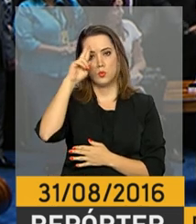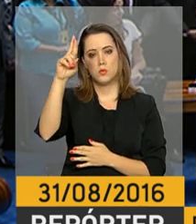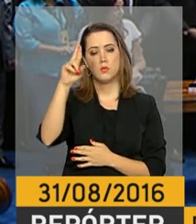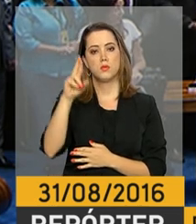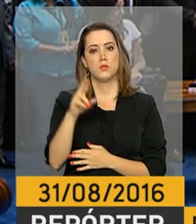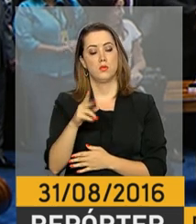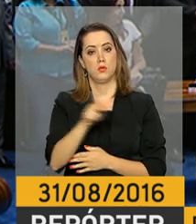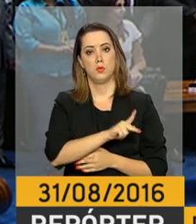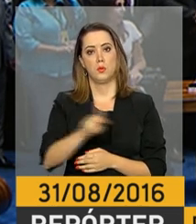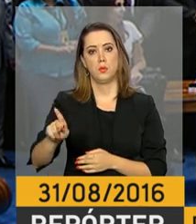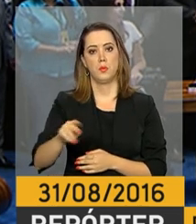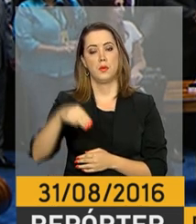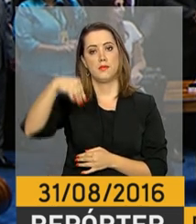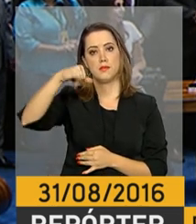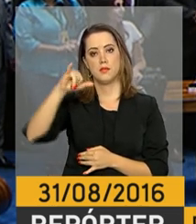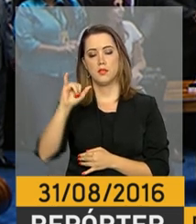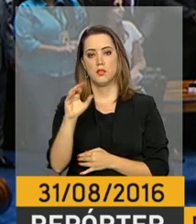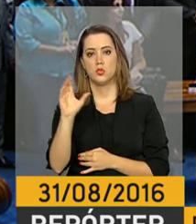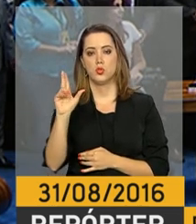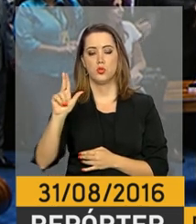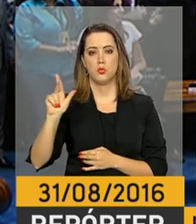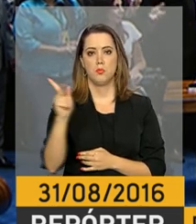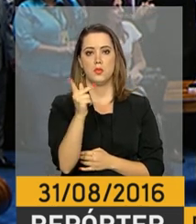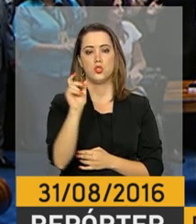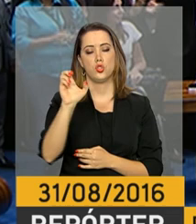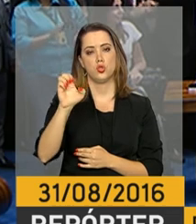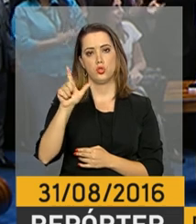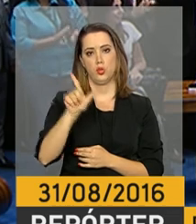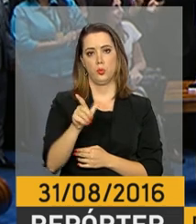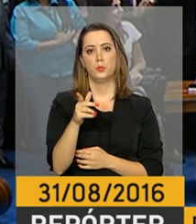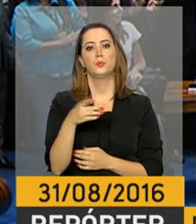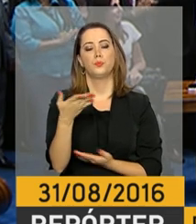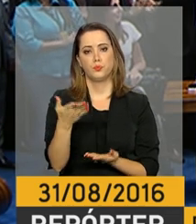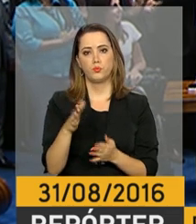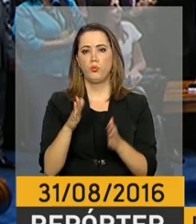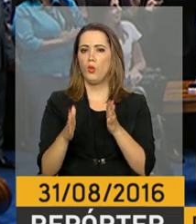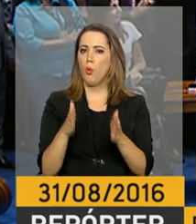senhor presidente Michel Temer para o período